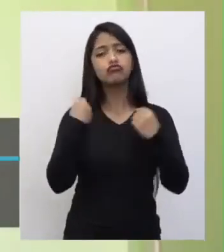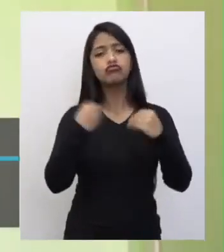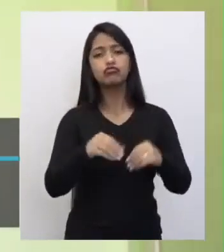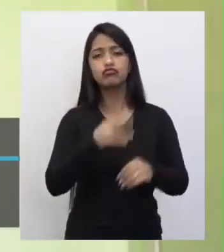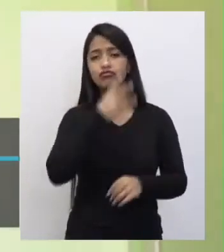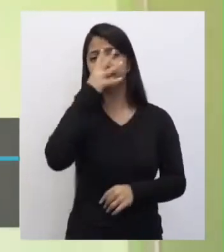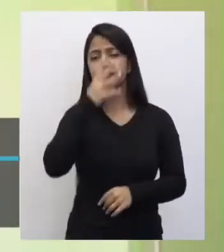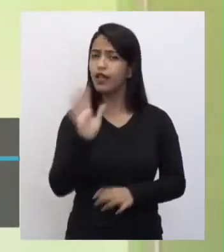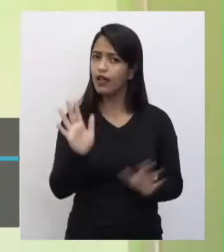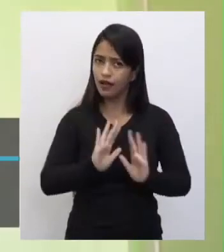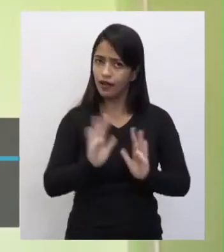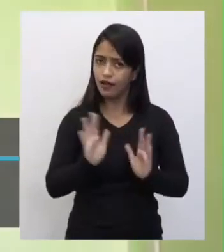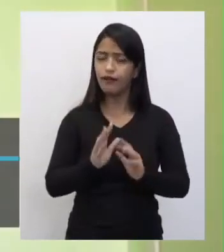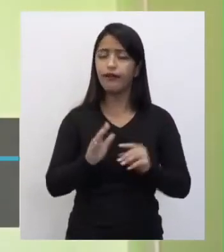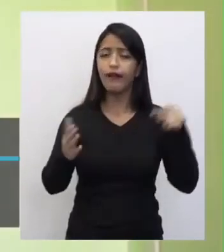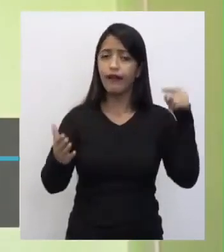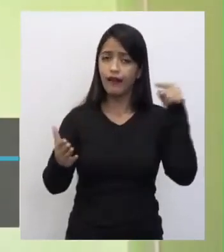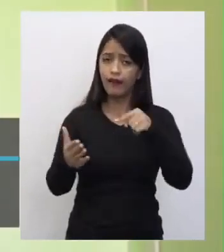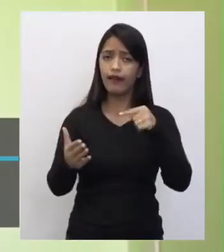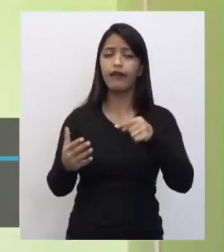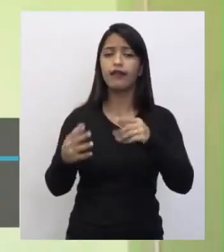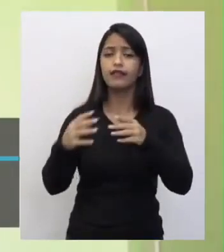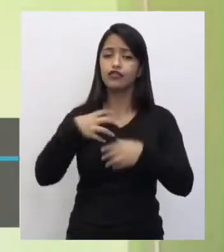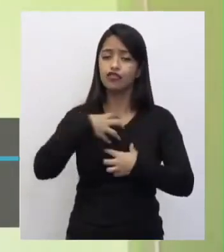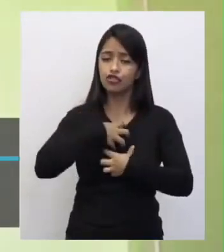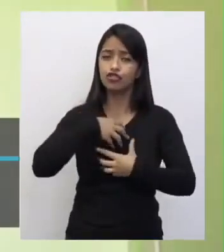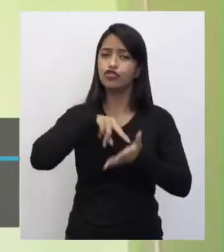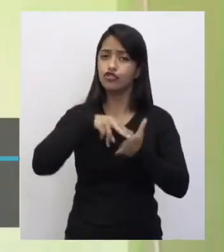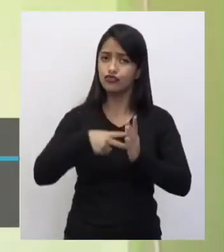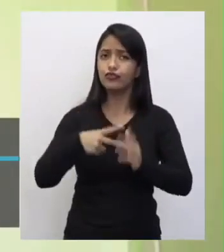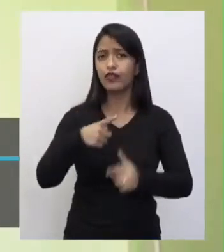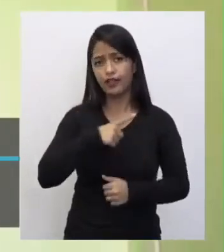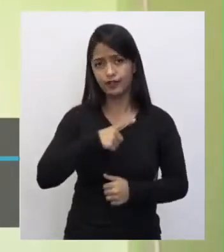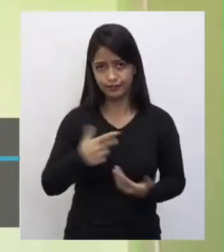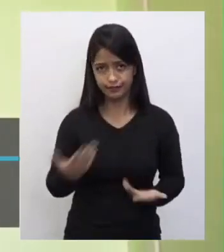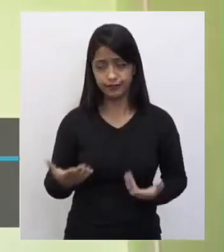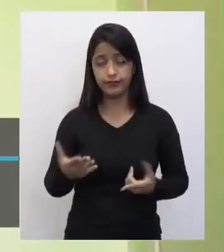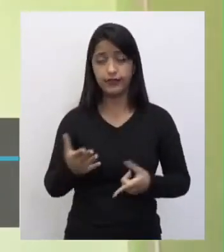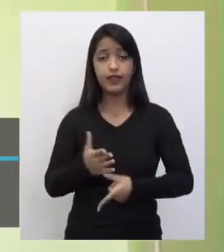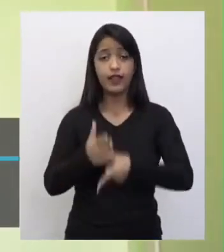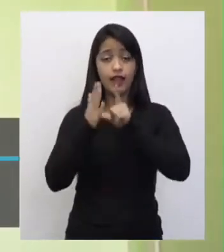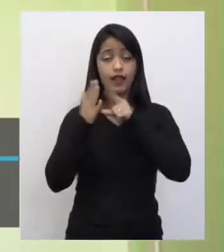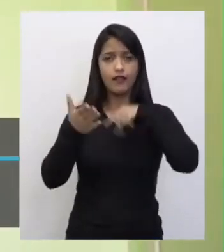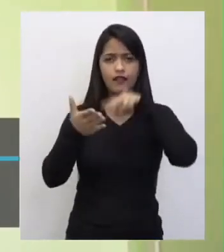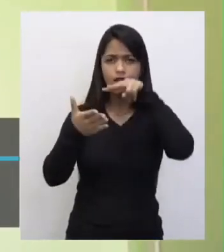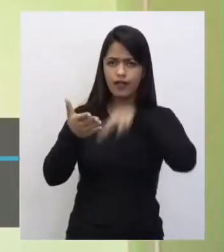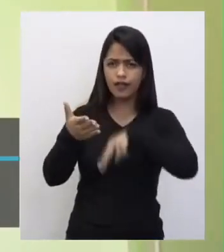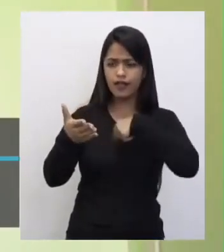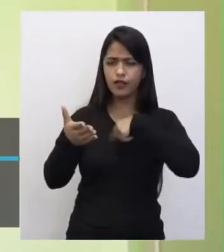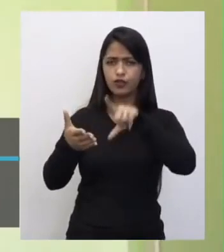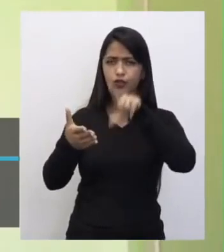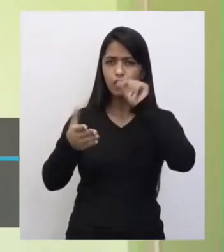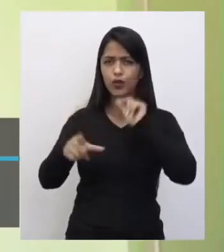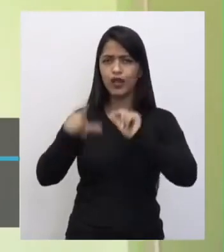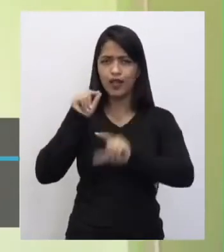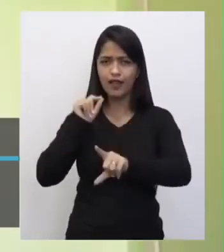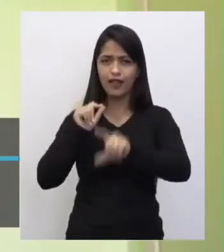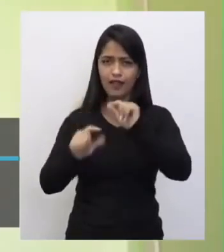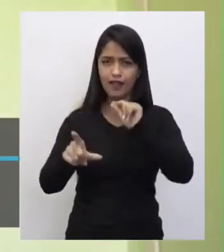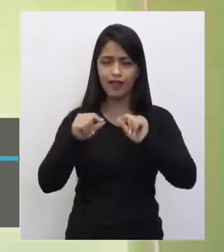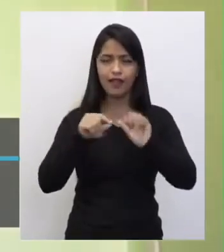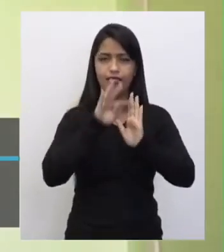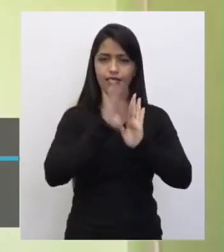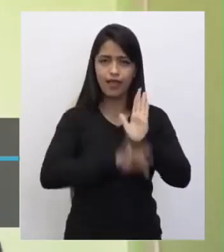eles têm uma função. Então, nós vamos escolher esses marcadores, né, que vão ligar as partes do nosso